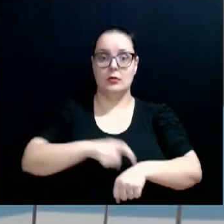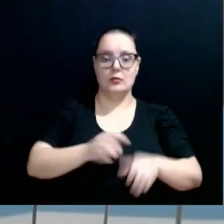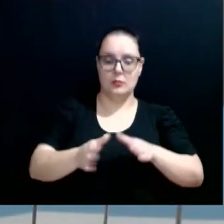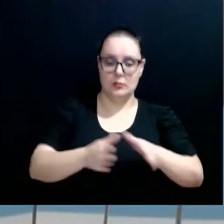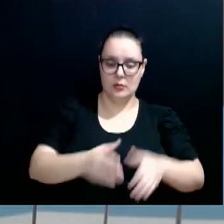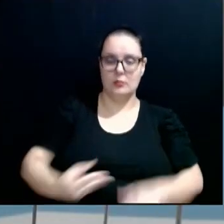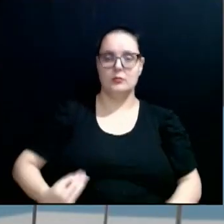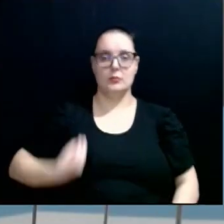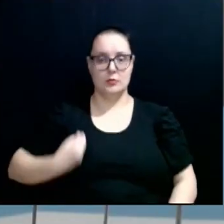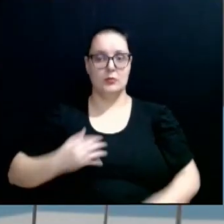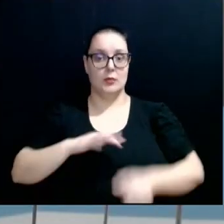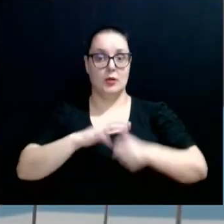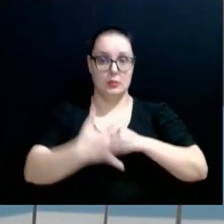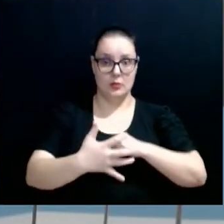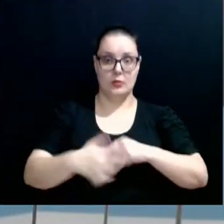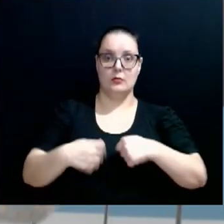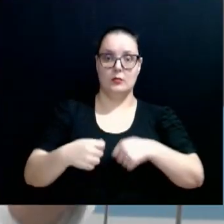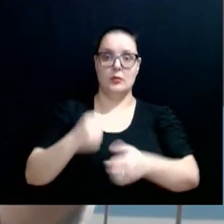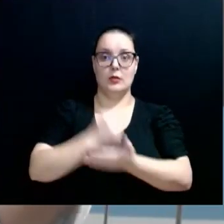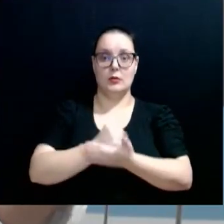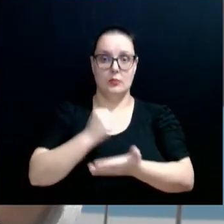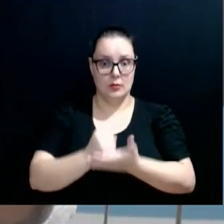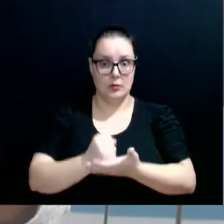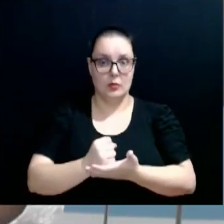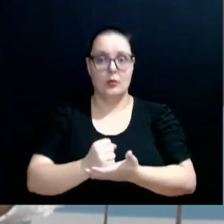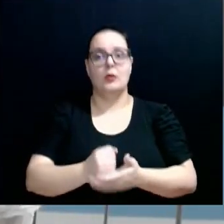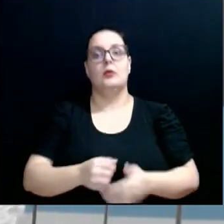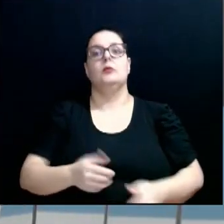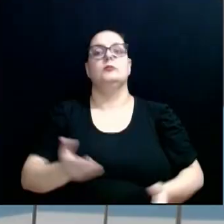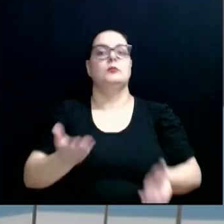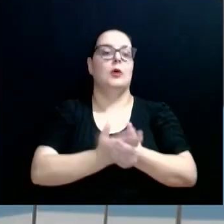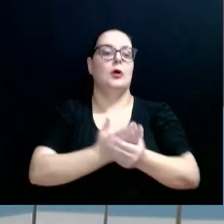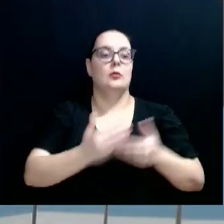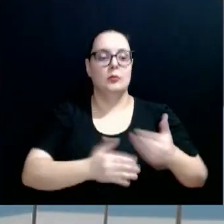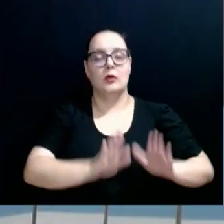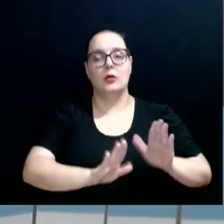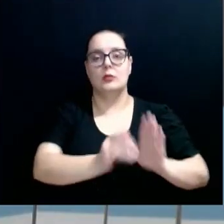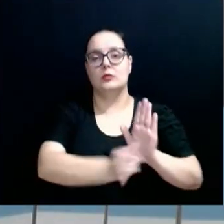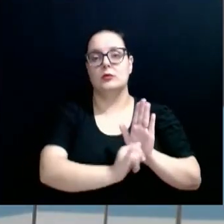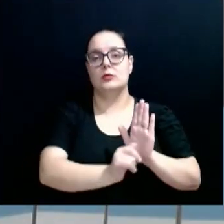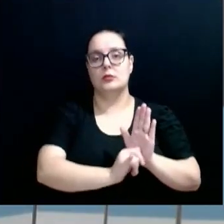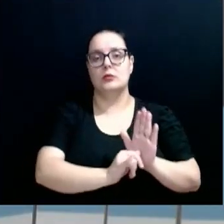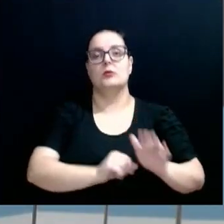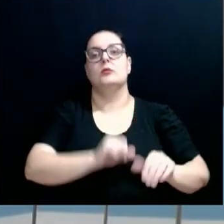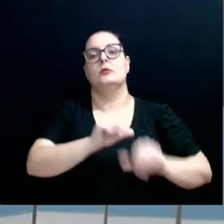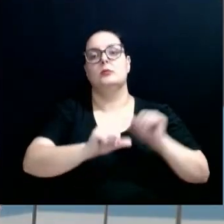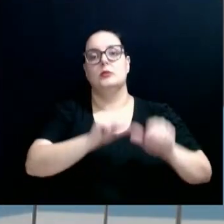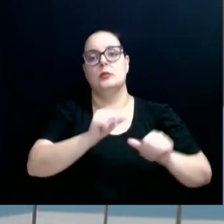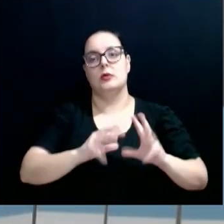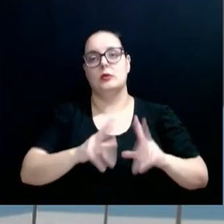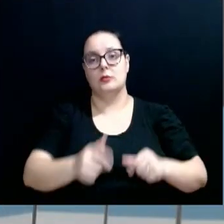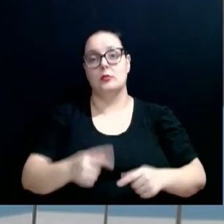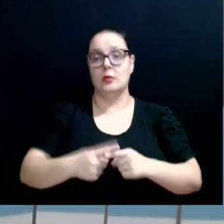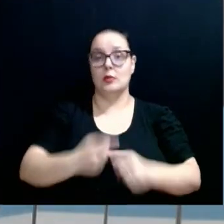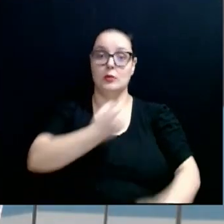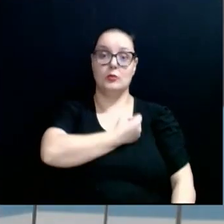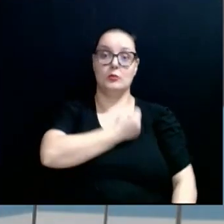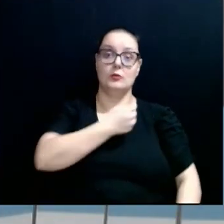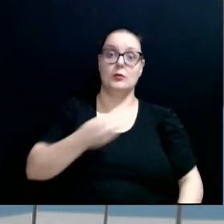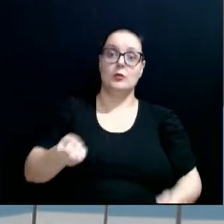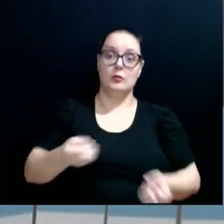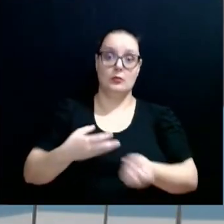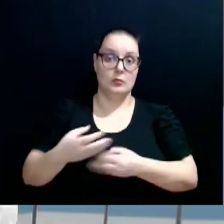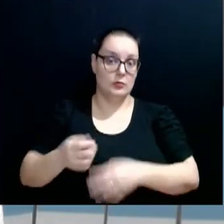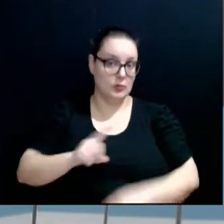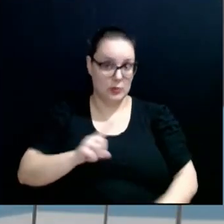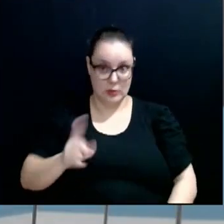precisávamos refazer o processo da licitação, porque o que foi feito em 2019, os números já estavam desatualizados. A Justiça liberou, e